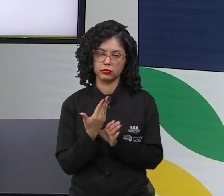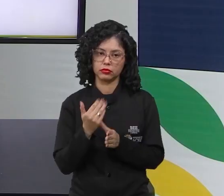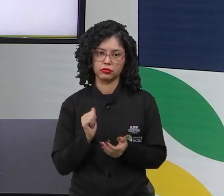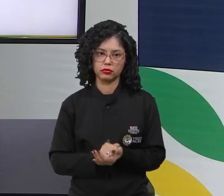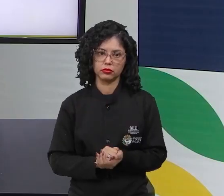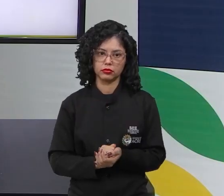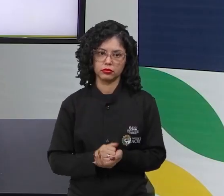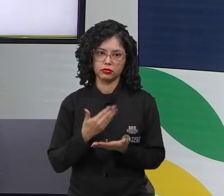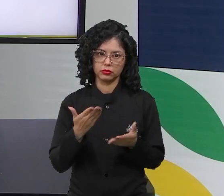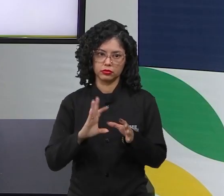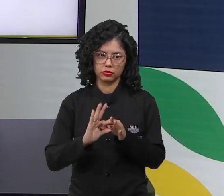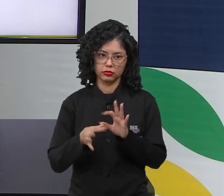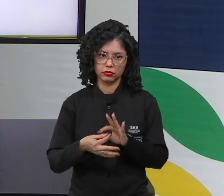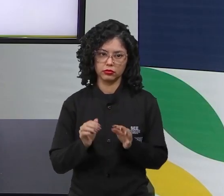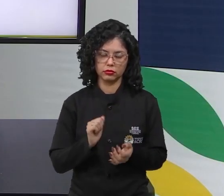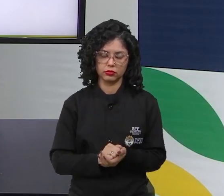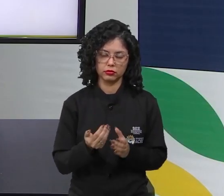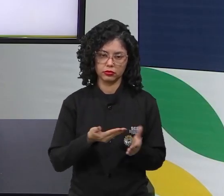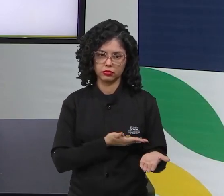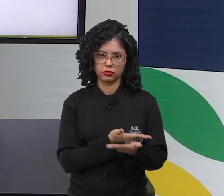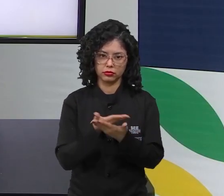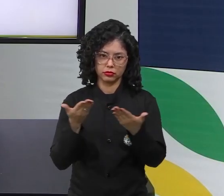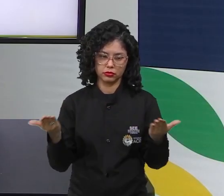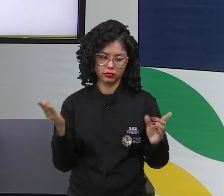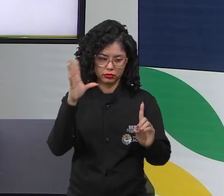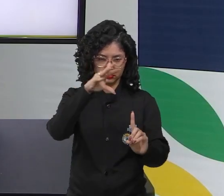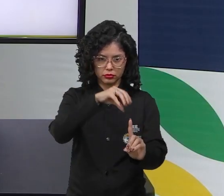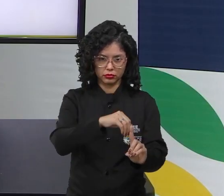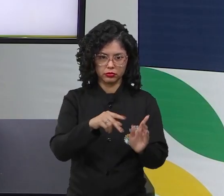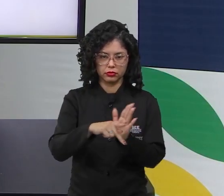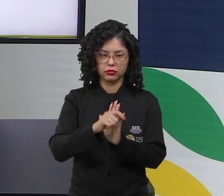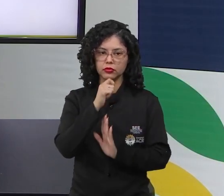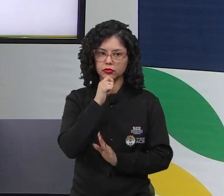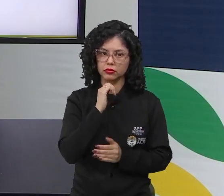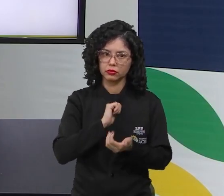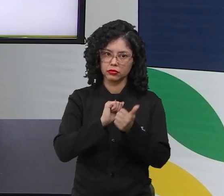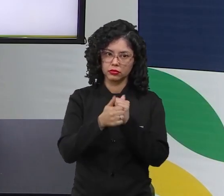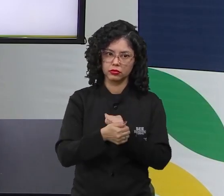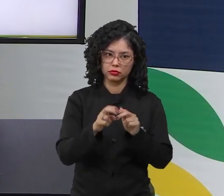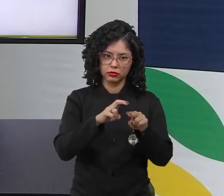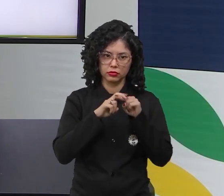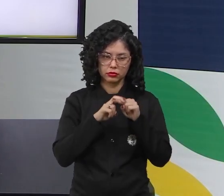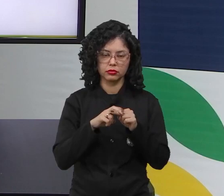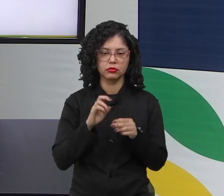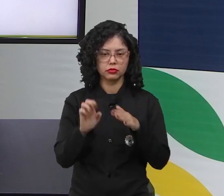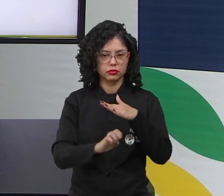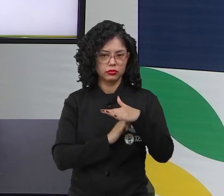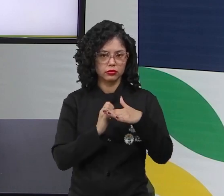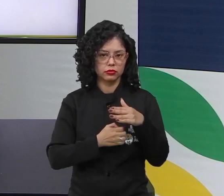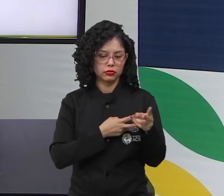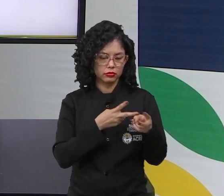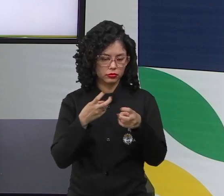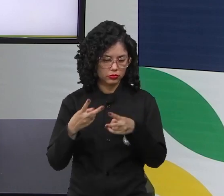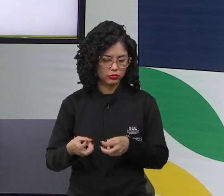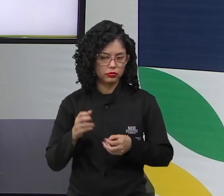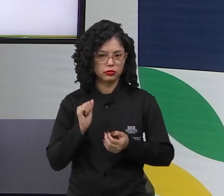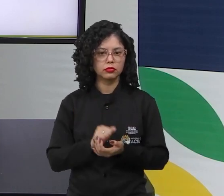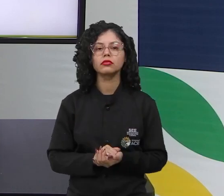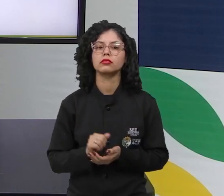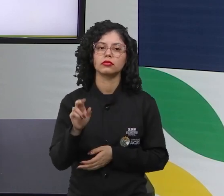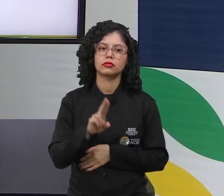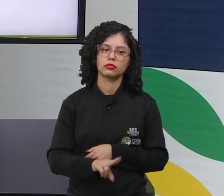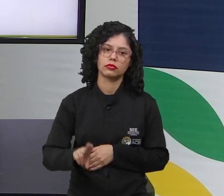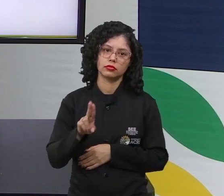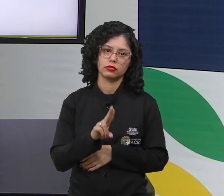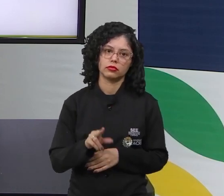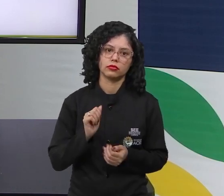a esse contexto, a esse público-alvo. Isso é adaptação e adequação. Portanto, as empresas, ao perceberem isso,